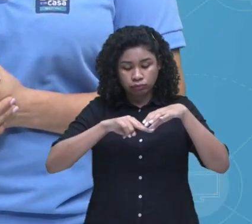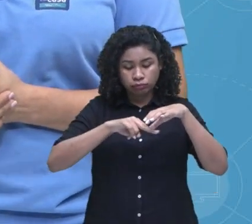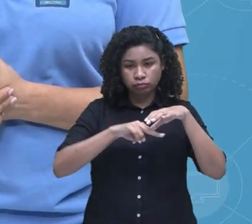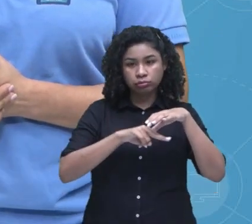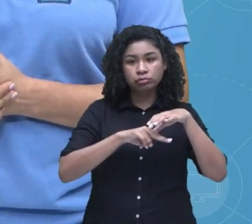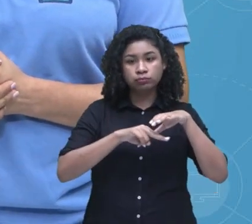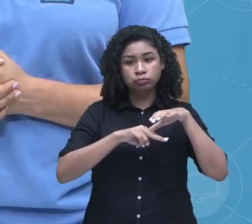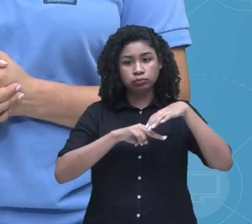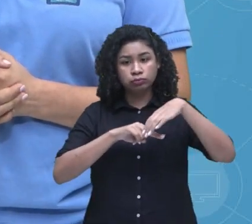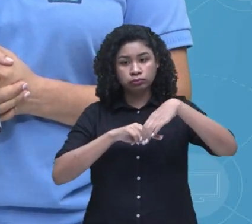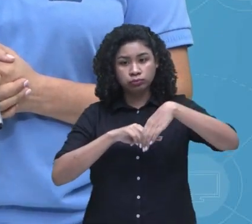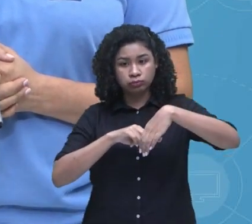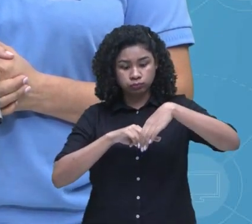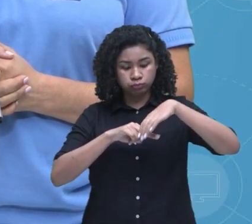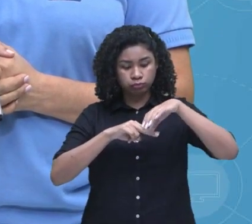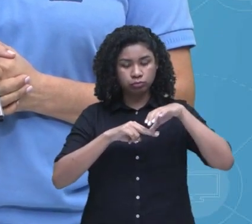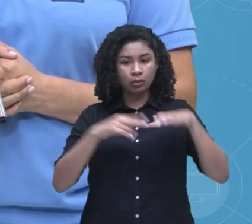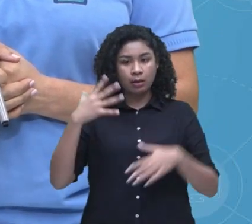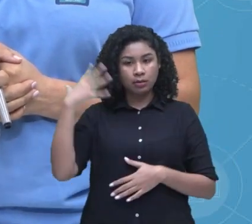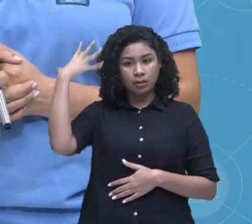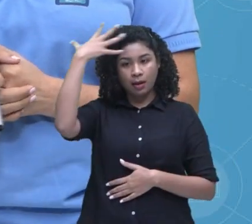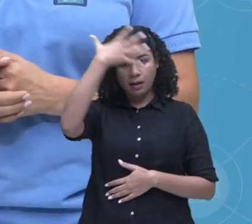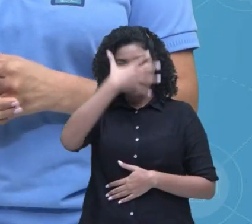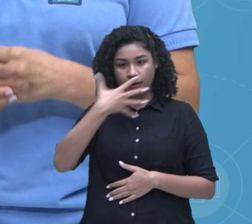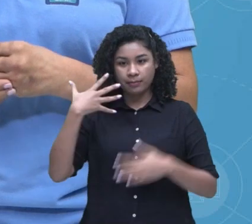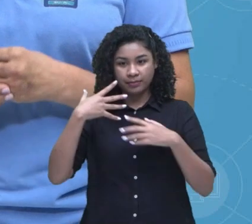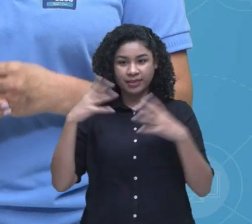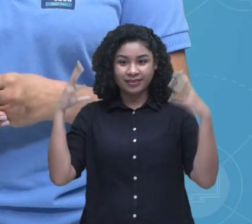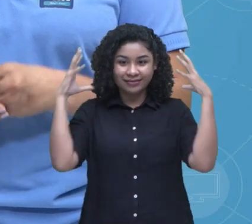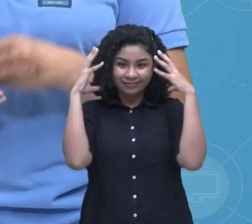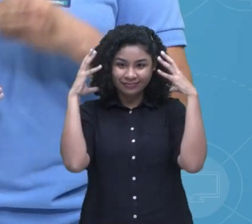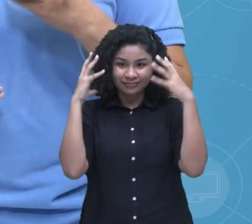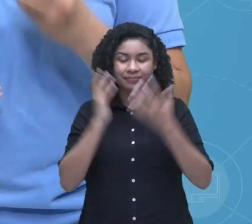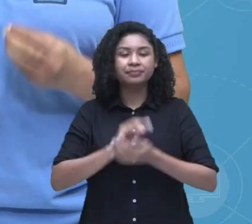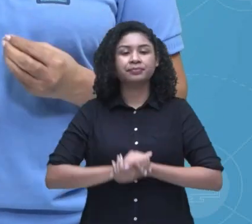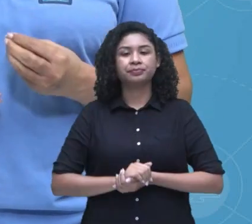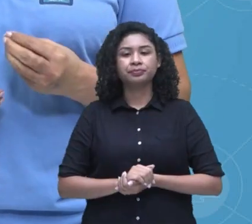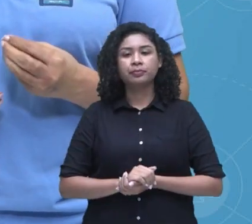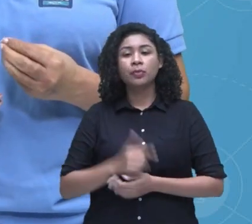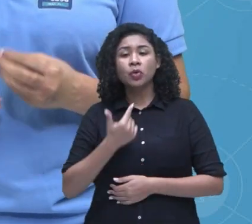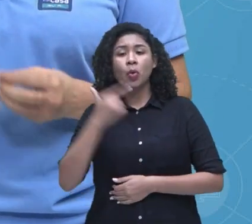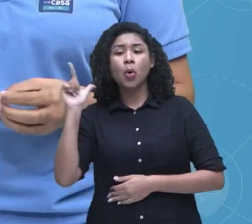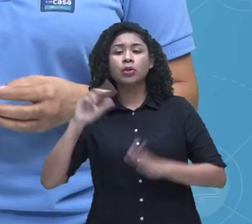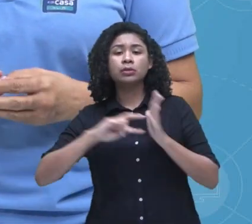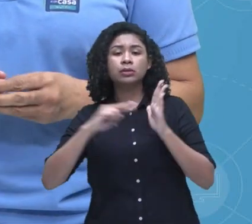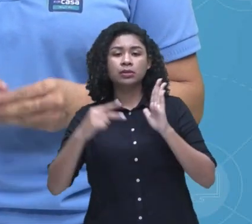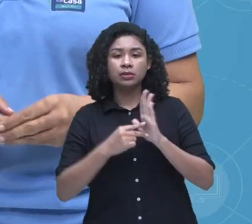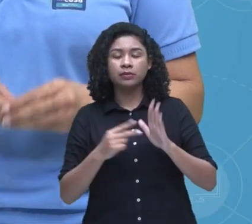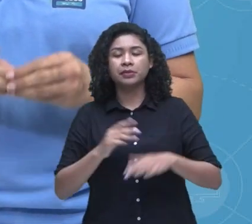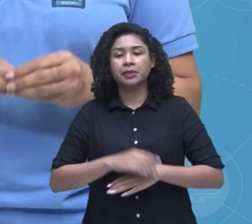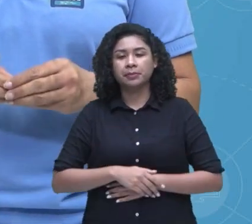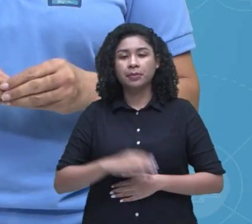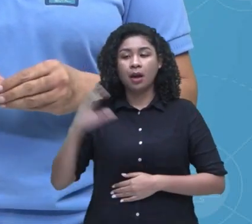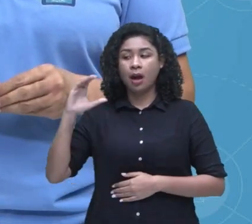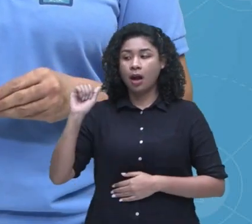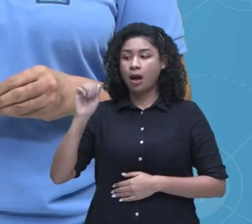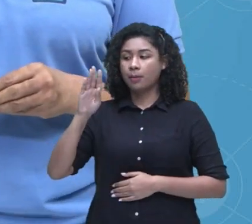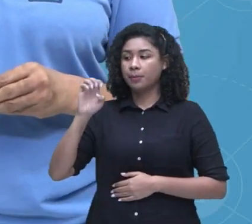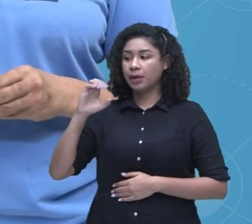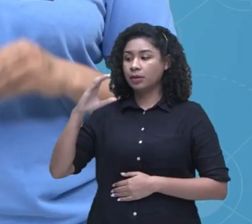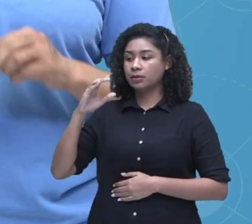corpo. O segundo significado, líder de um grupo. Pedro